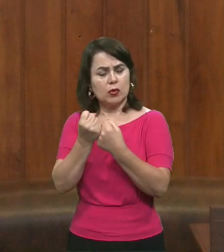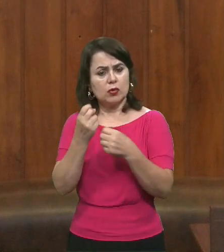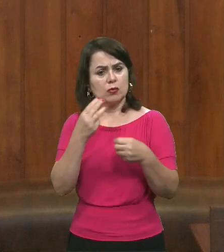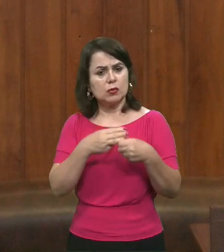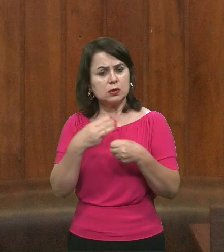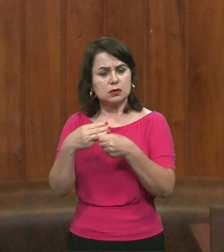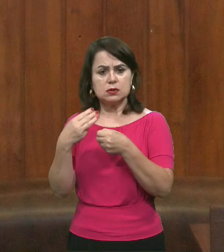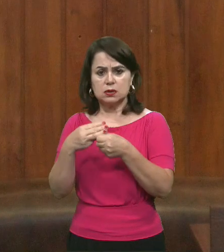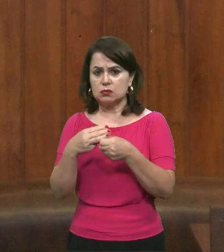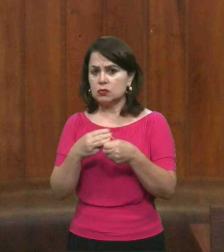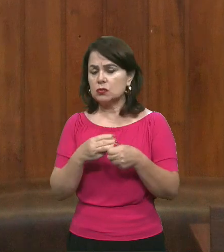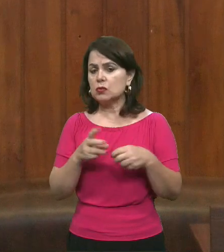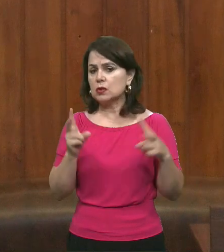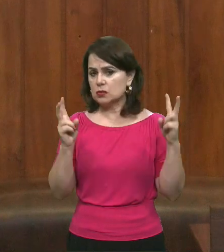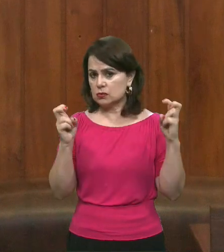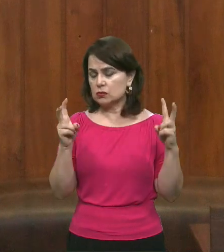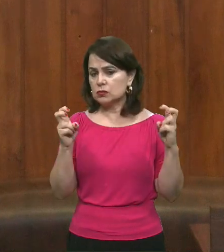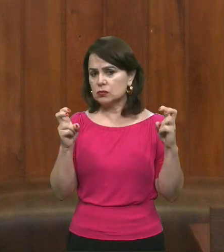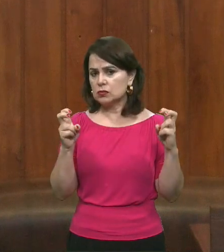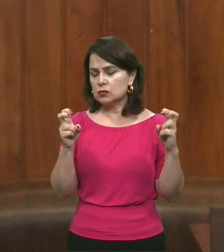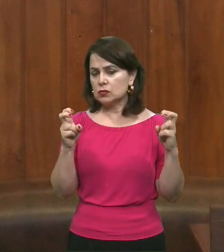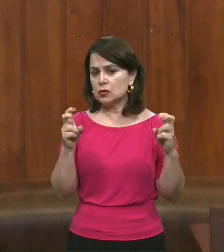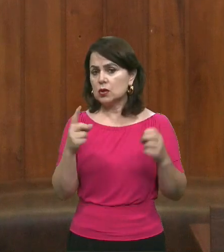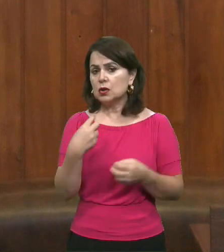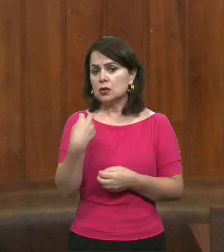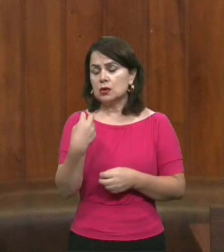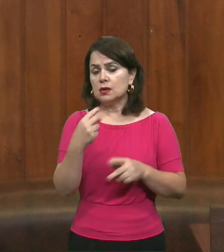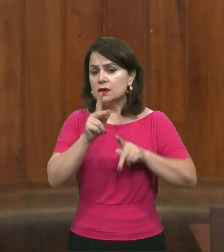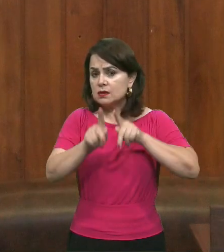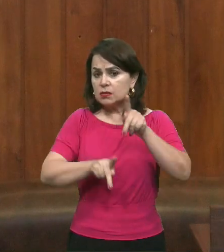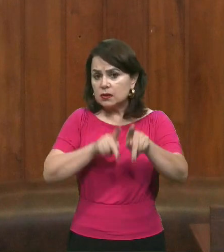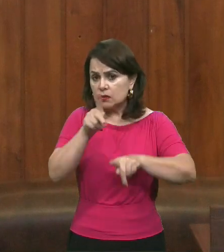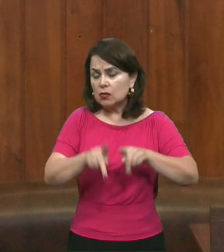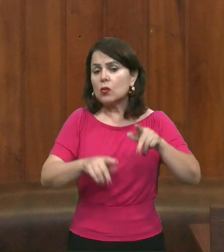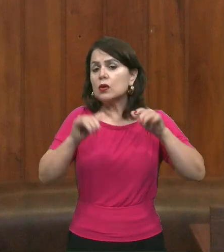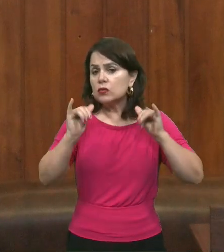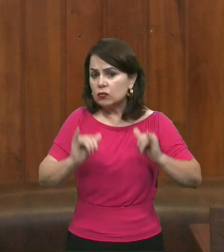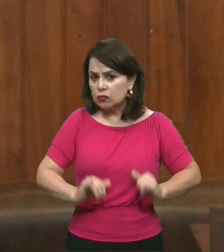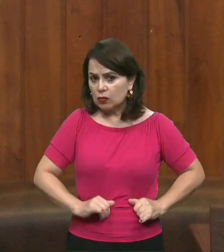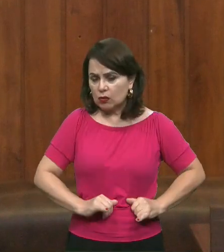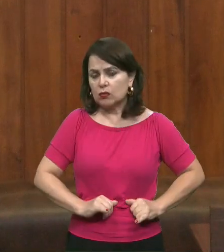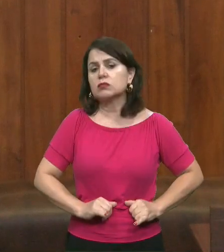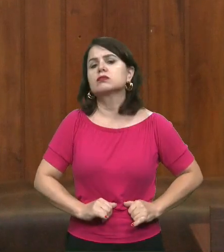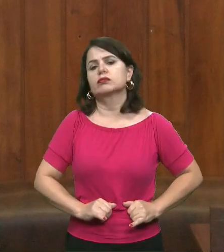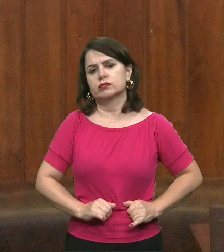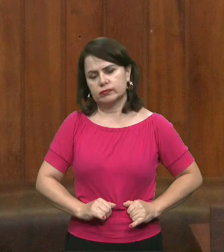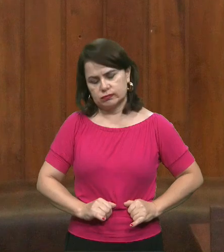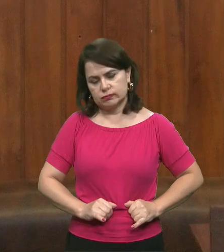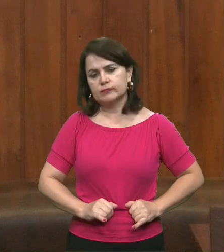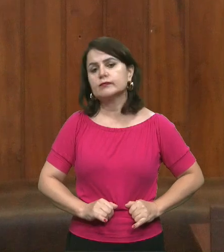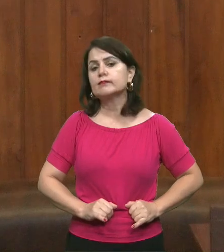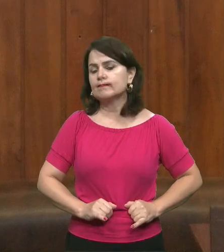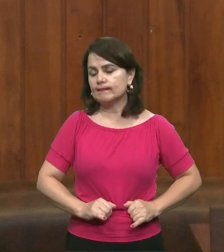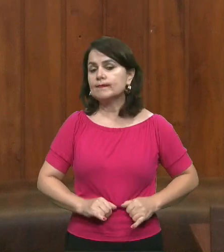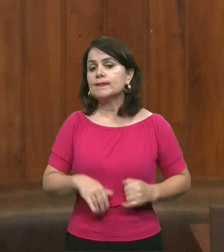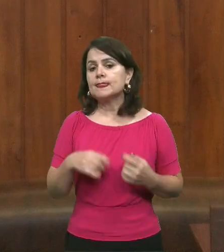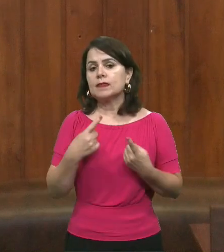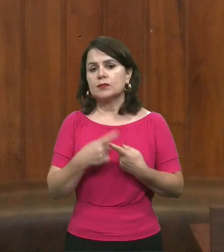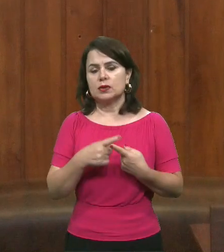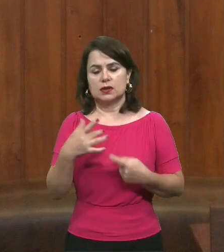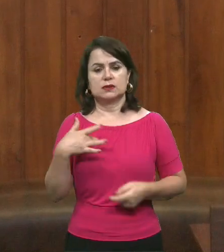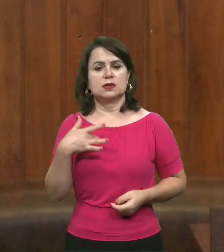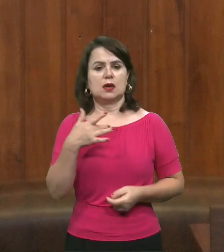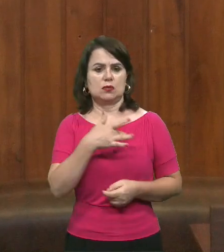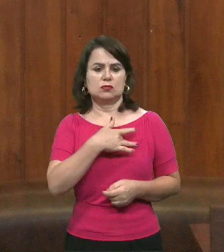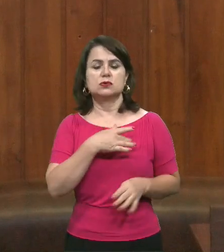município, né, a nossa população sofre e, consequentemente, a saúde